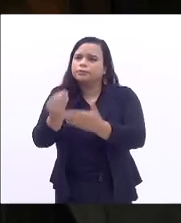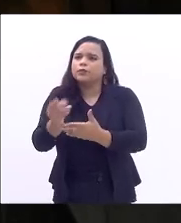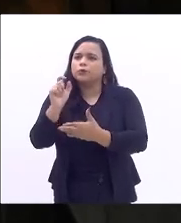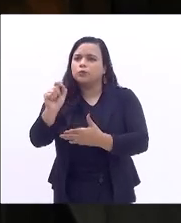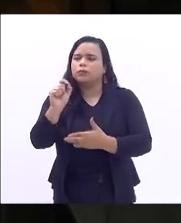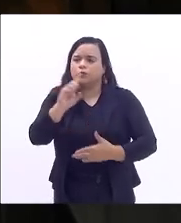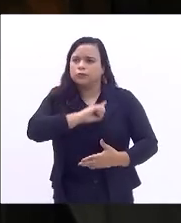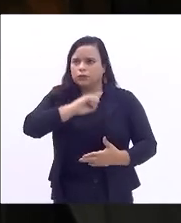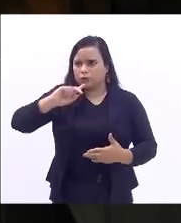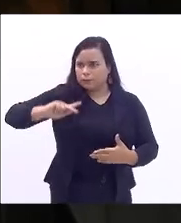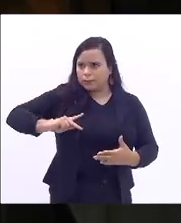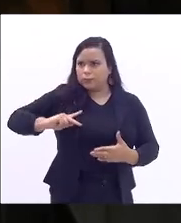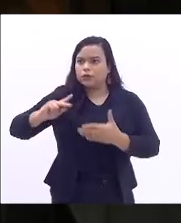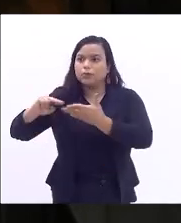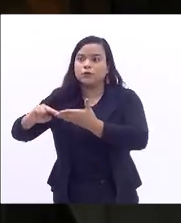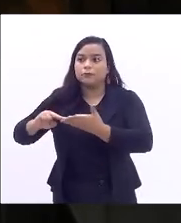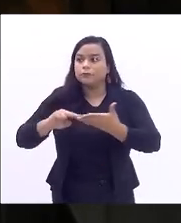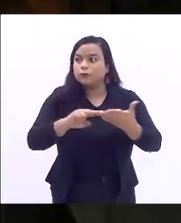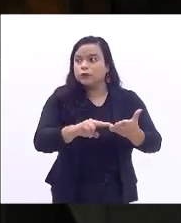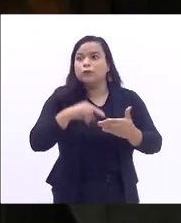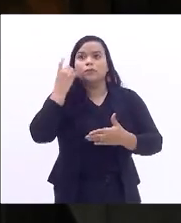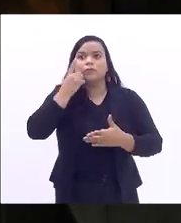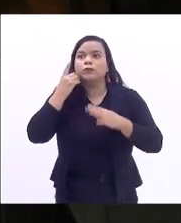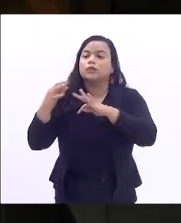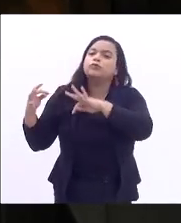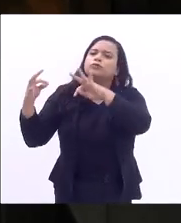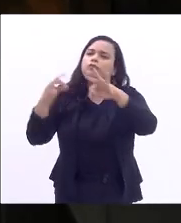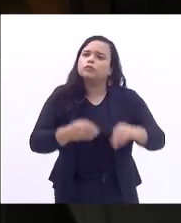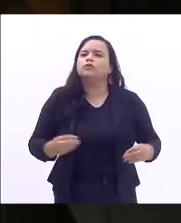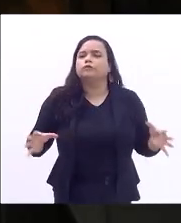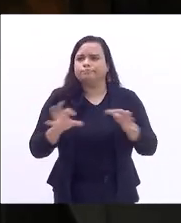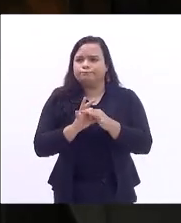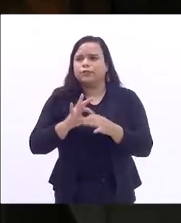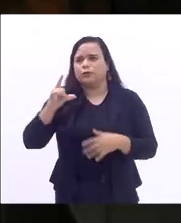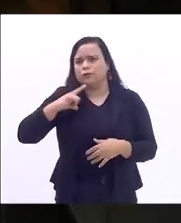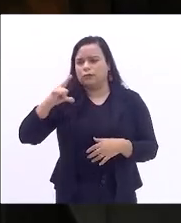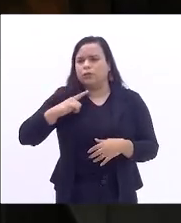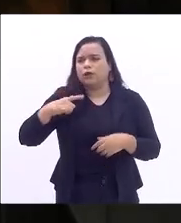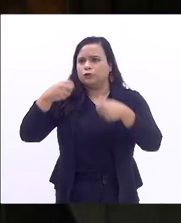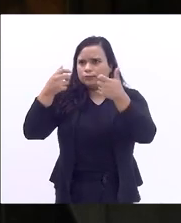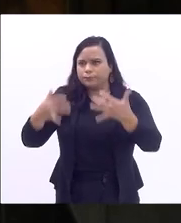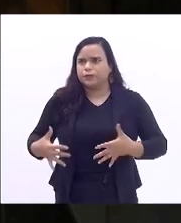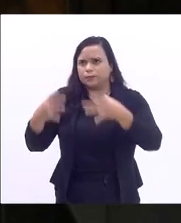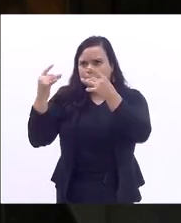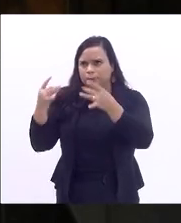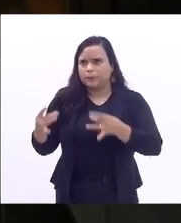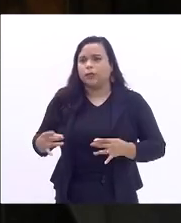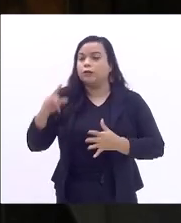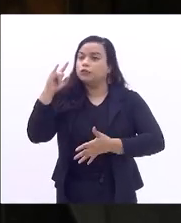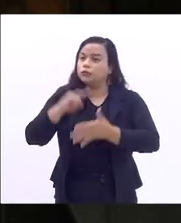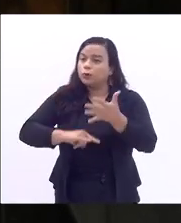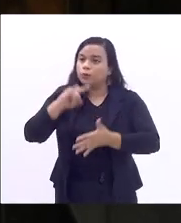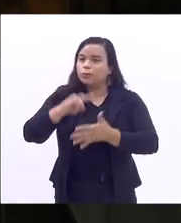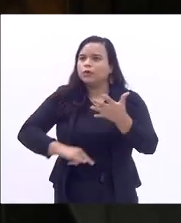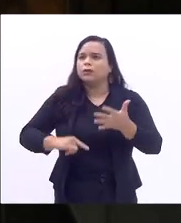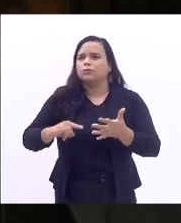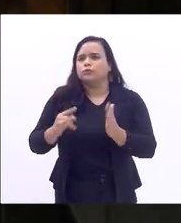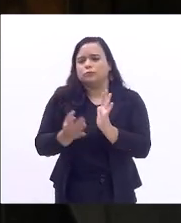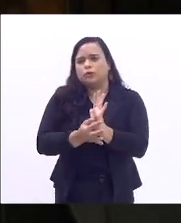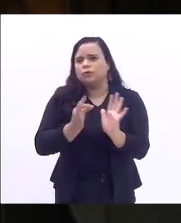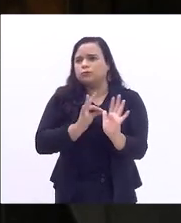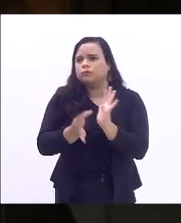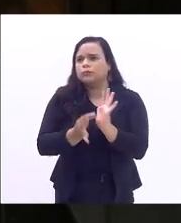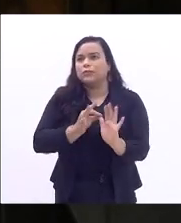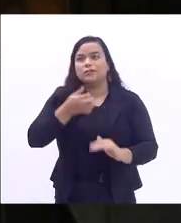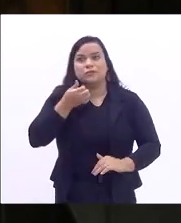a Defensoria Pública enviou a todos os deputados e foi incorporado na justificativa um documento de seis páginas